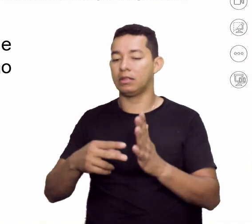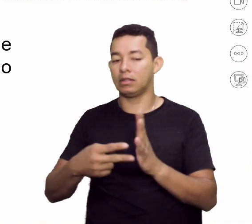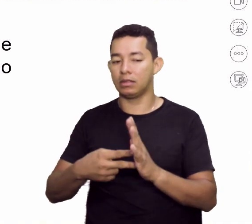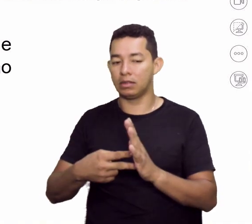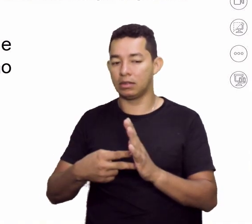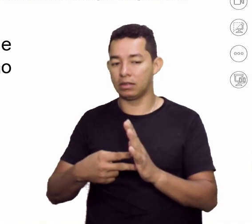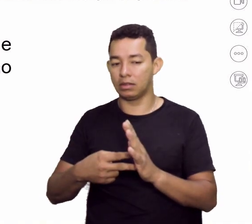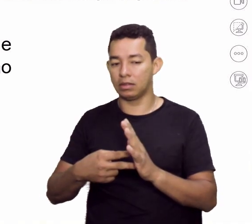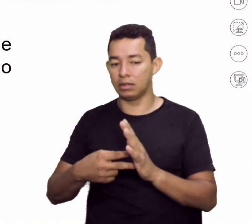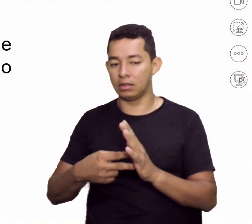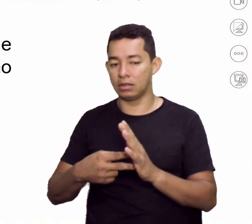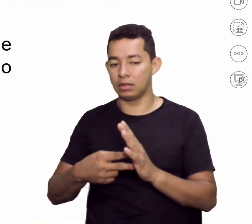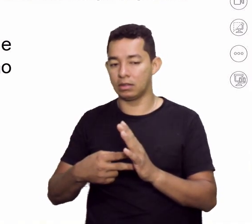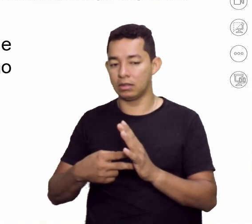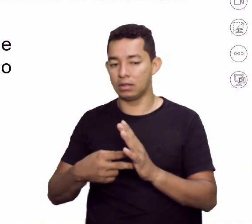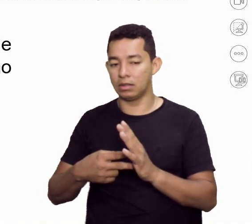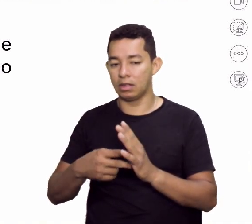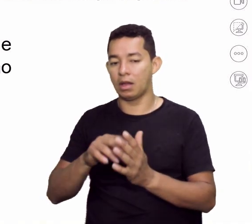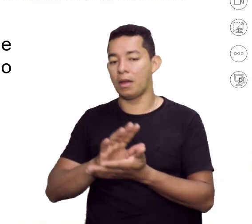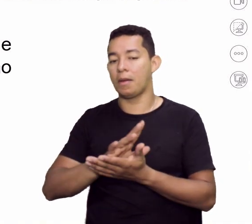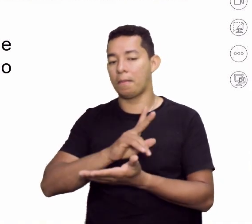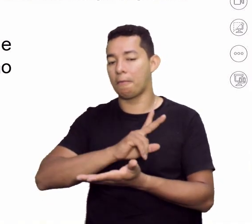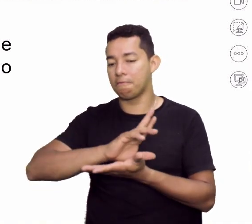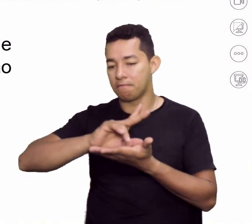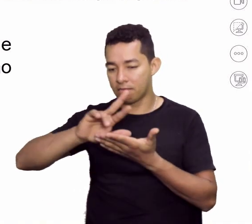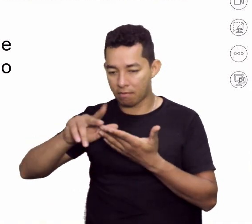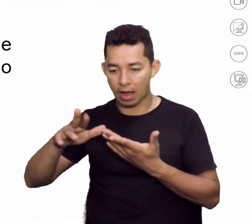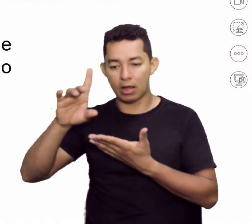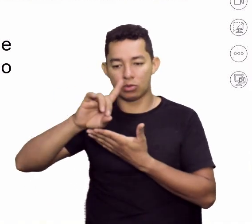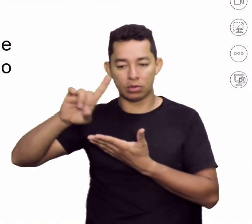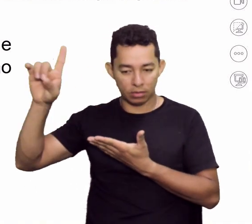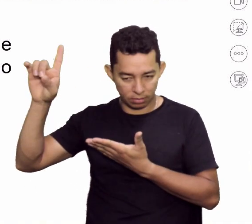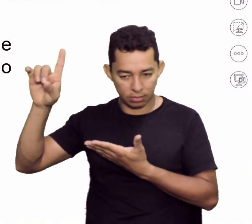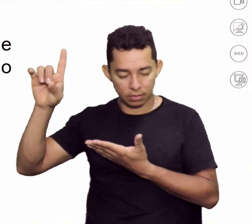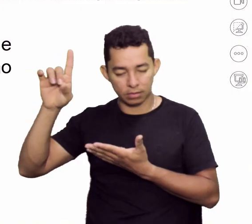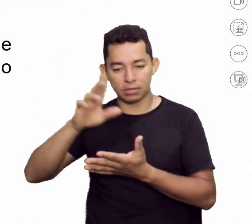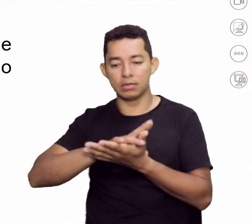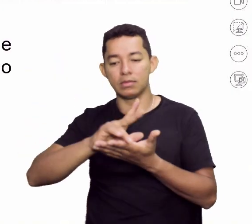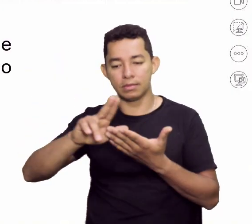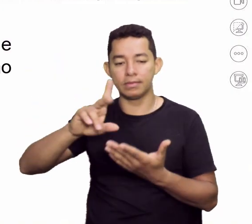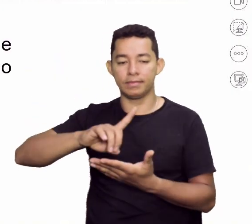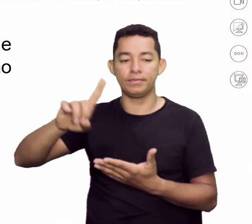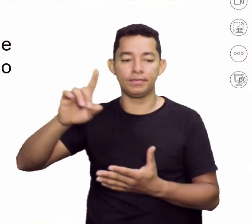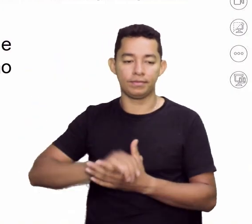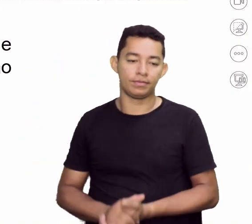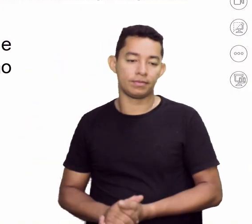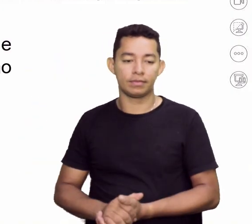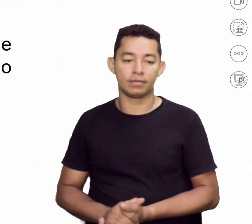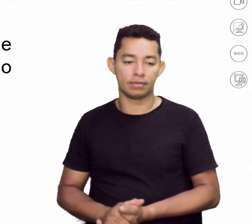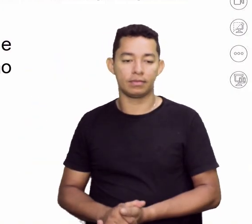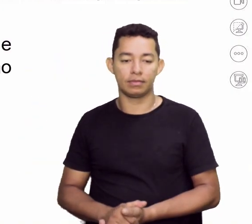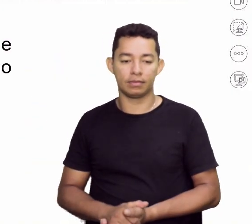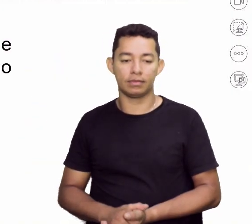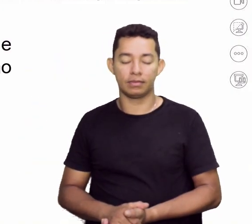teísta, tem a ver com Deus, e pan é muitos deuses. Então, é uma religião que tinha vários deuses.